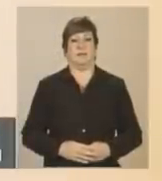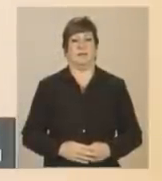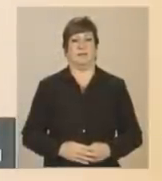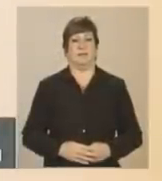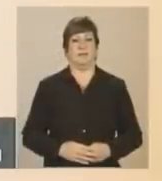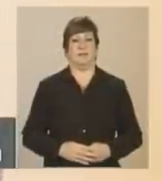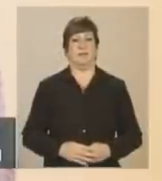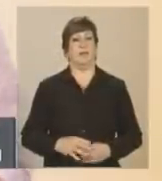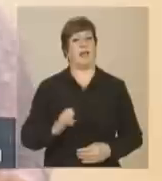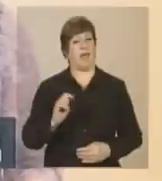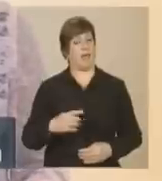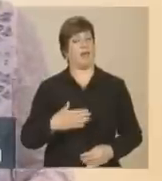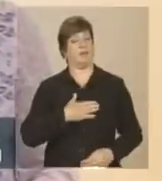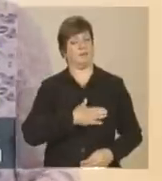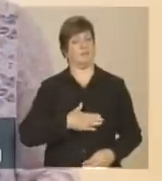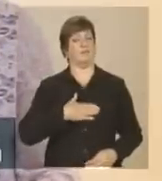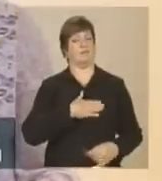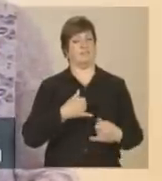é um orgulho